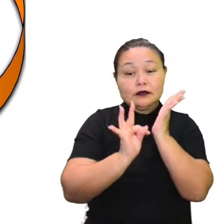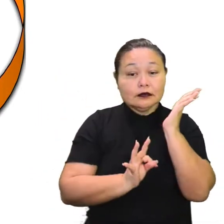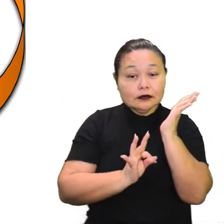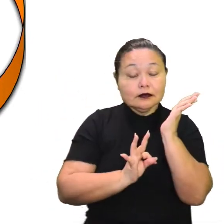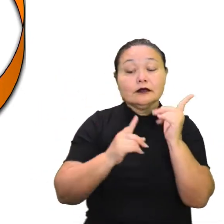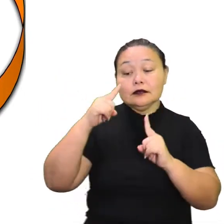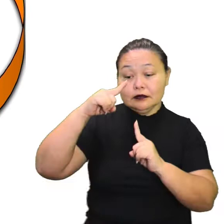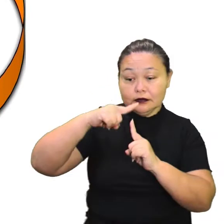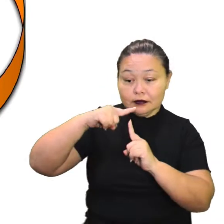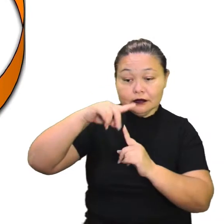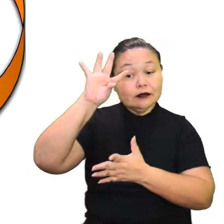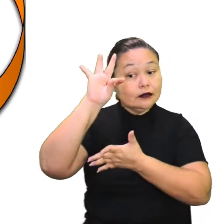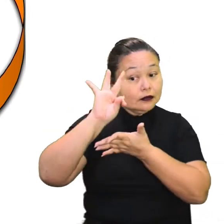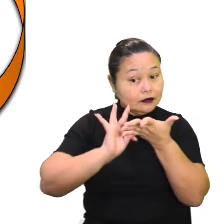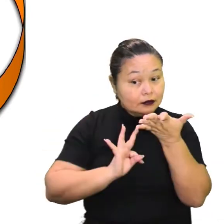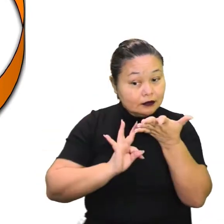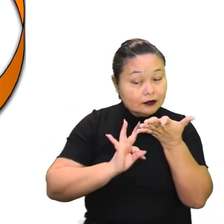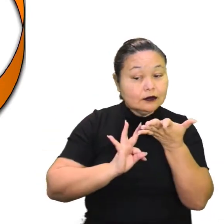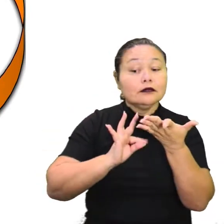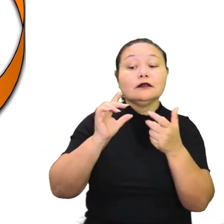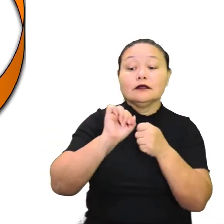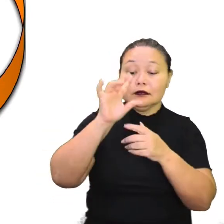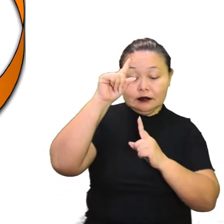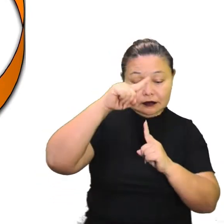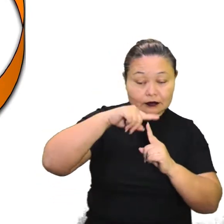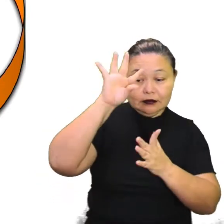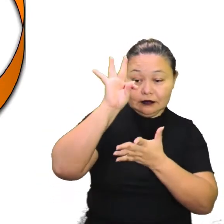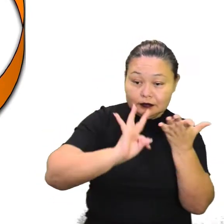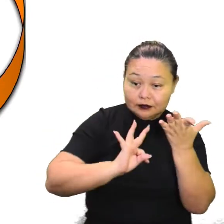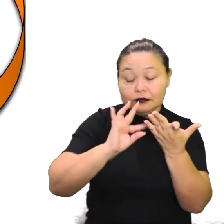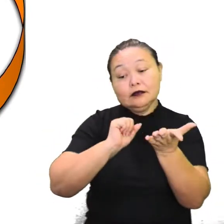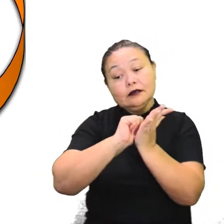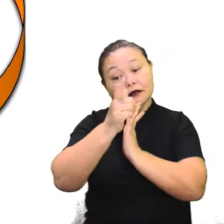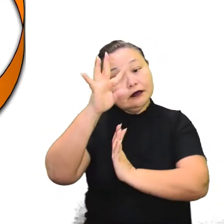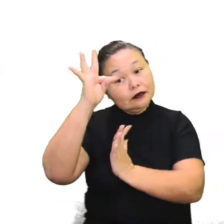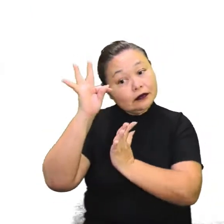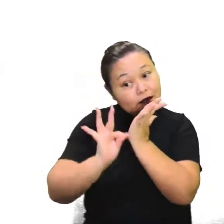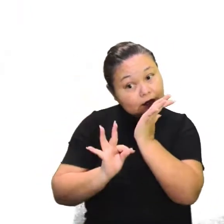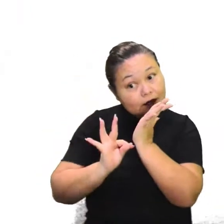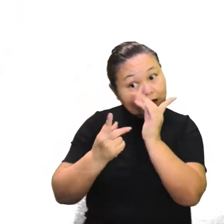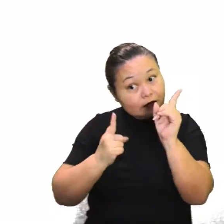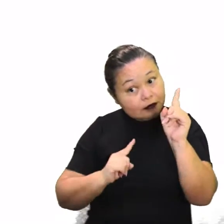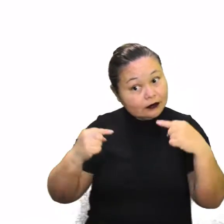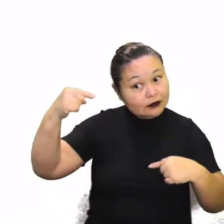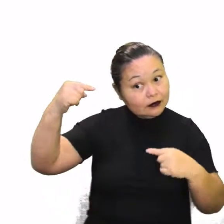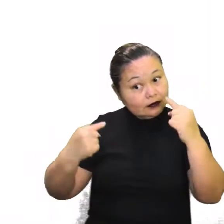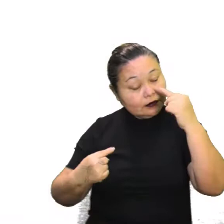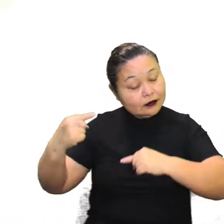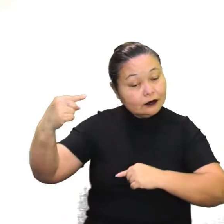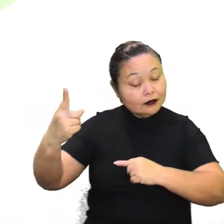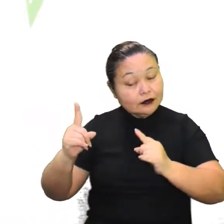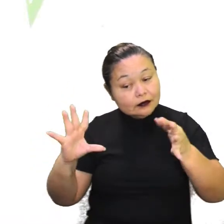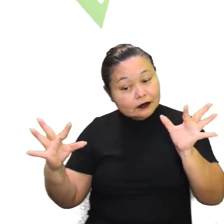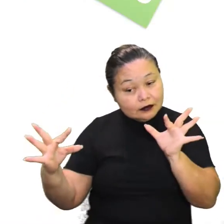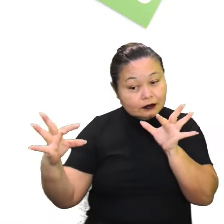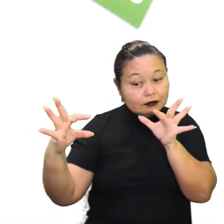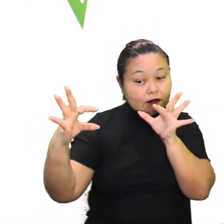textuais para os tipos textuais e tipos textuais para os gêneros textuais. Ou seja, eles